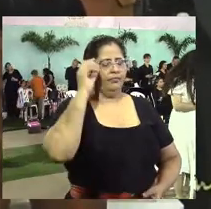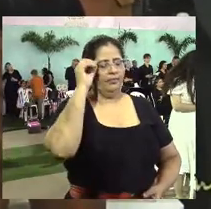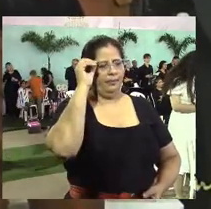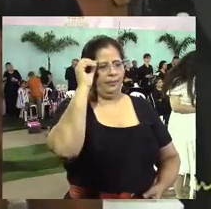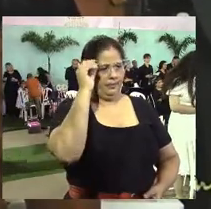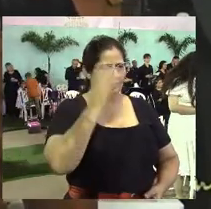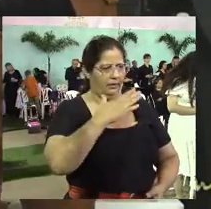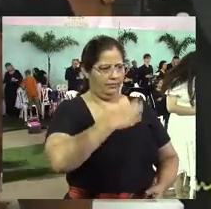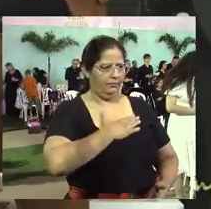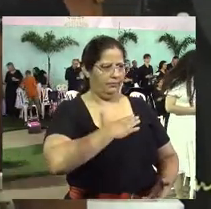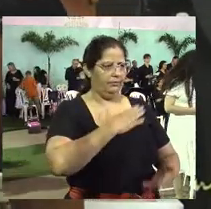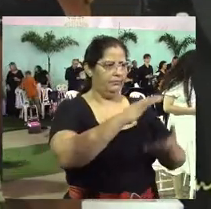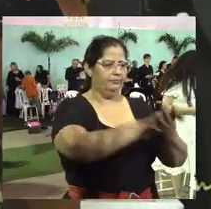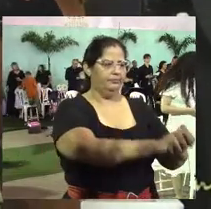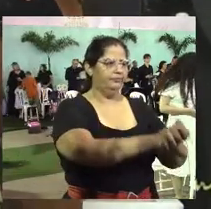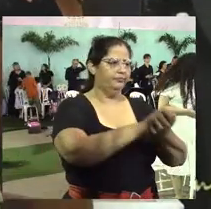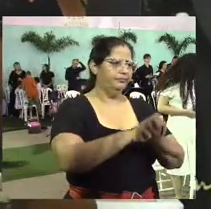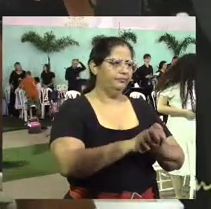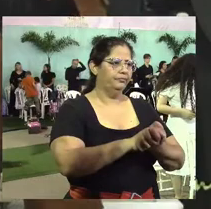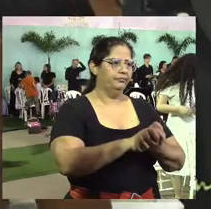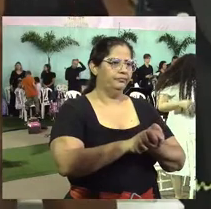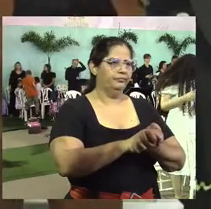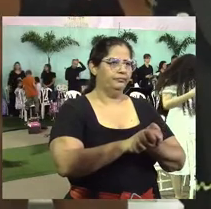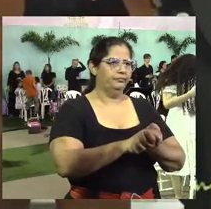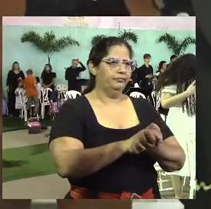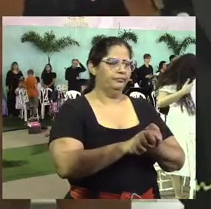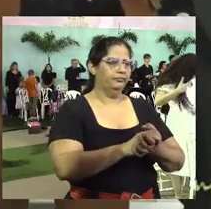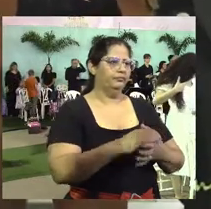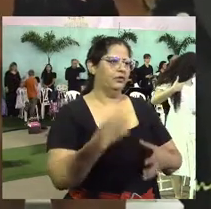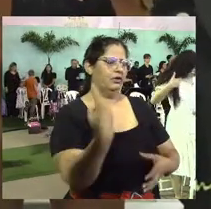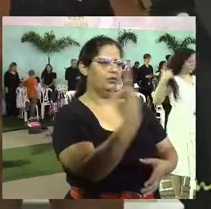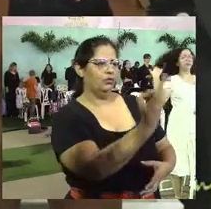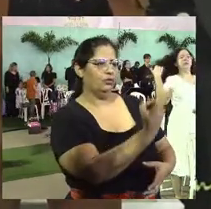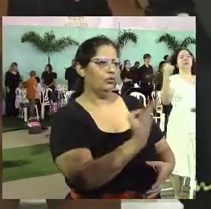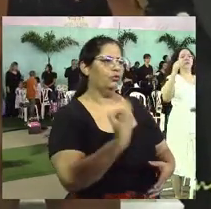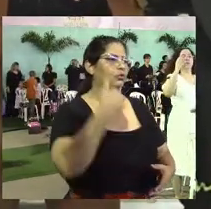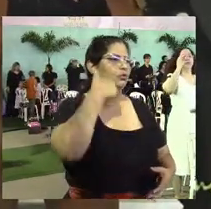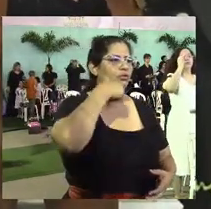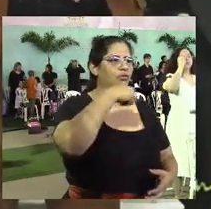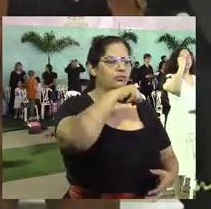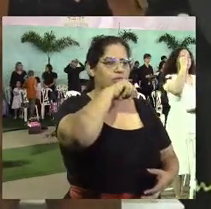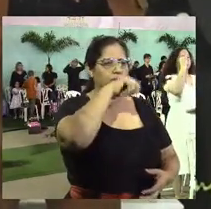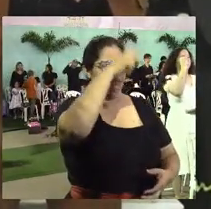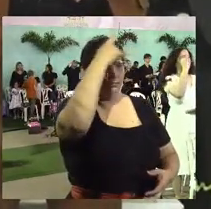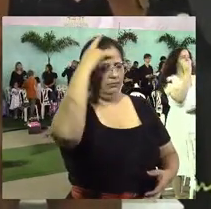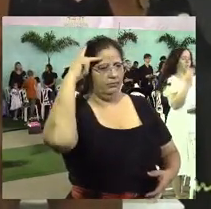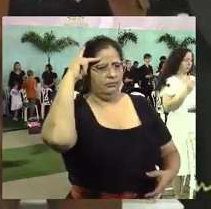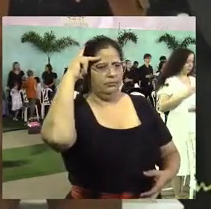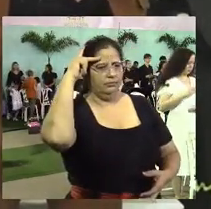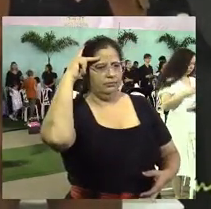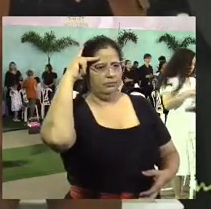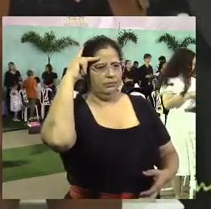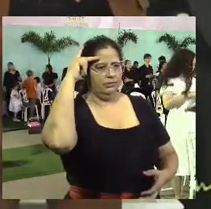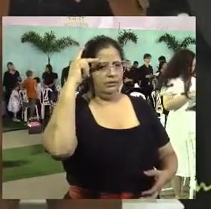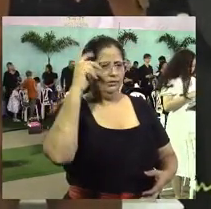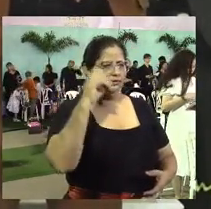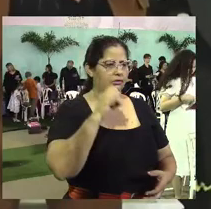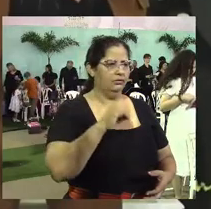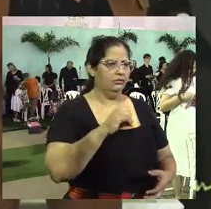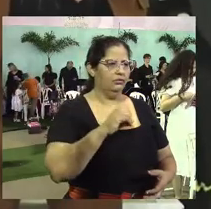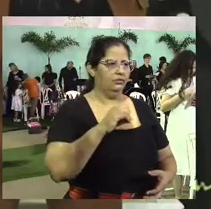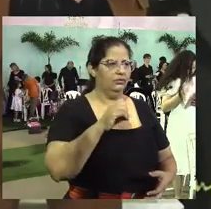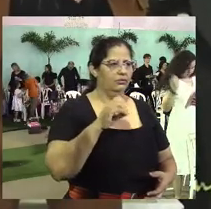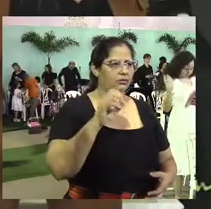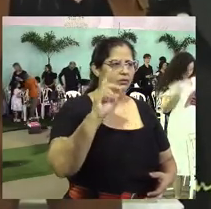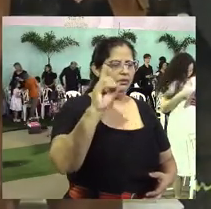na bandeira pregadora missionária também envia saudação todas as mulheres na pessoa da irmã Daniele Deus abençoe que a